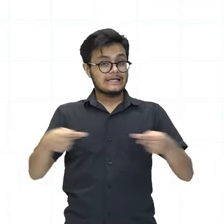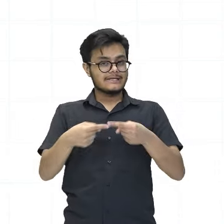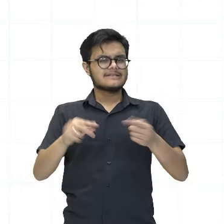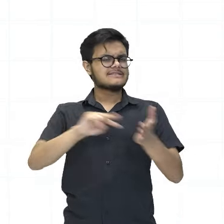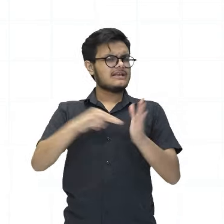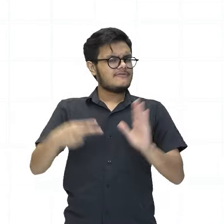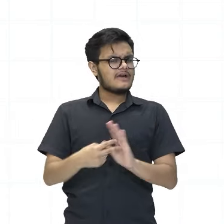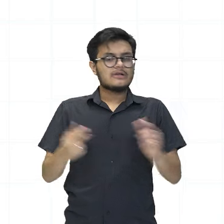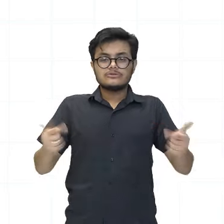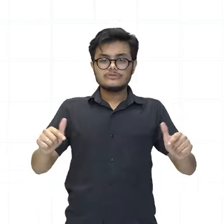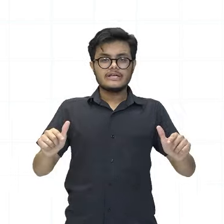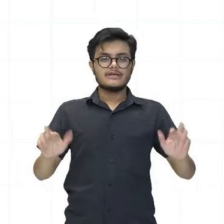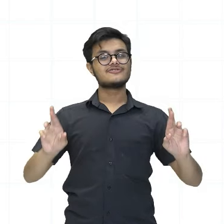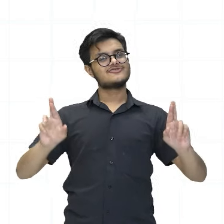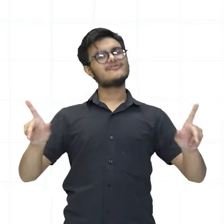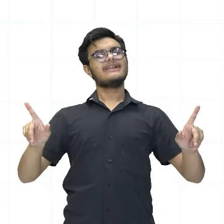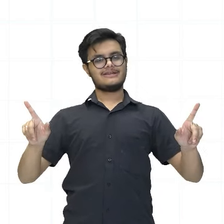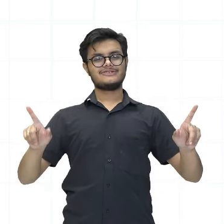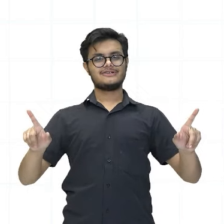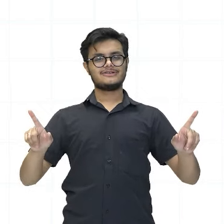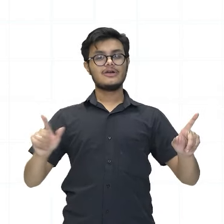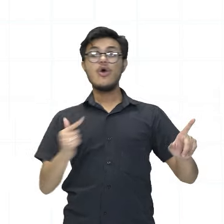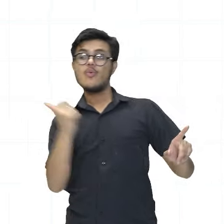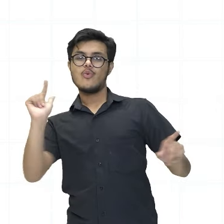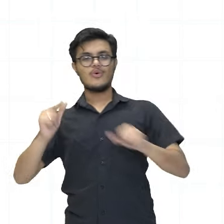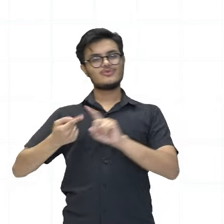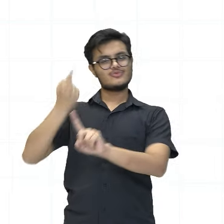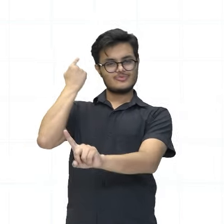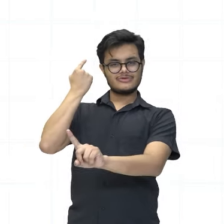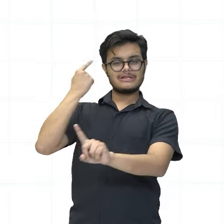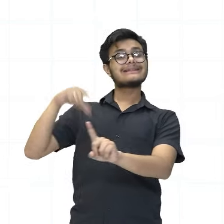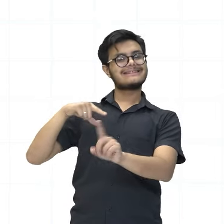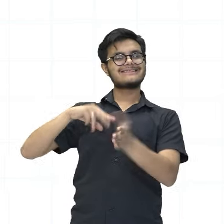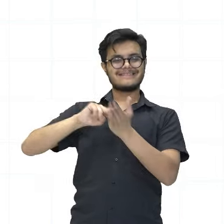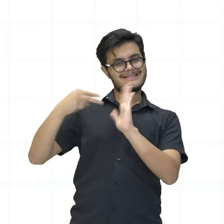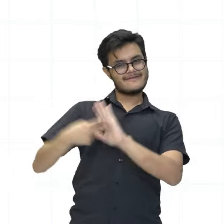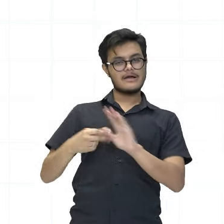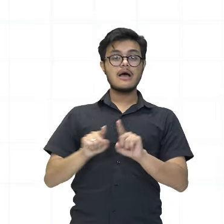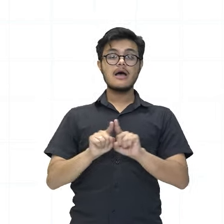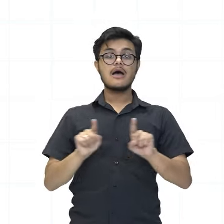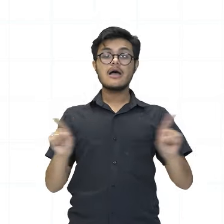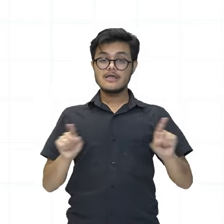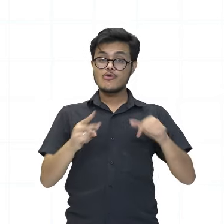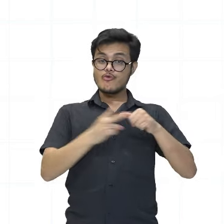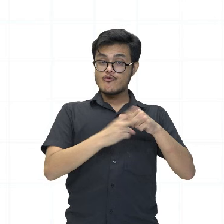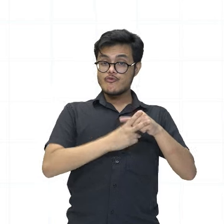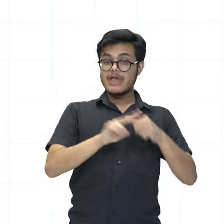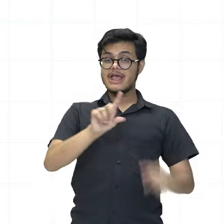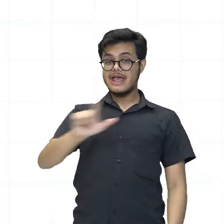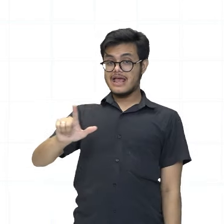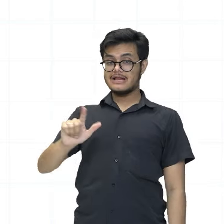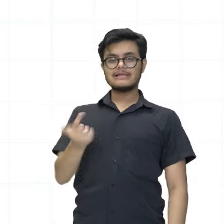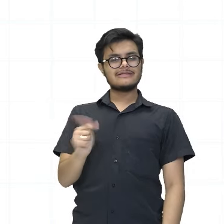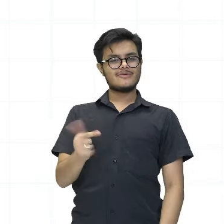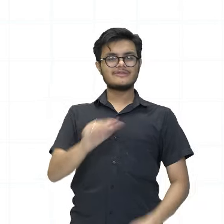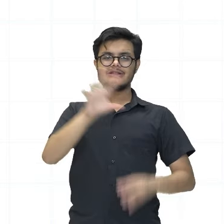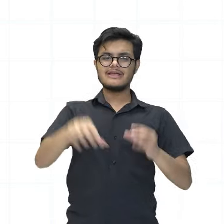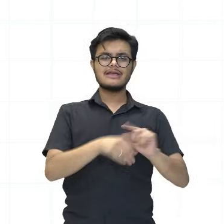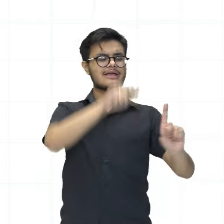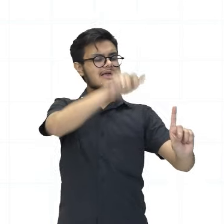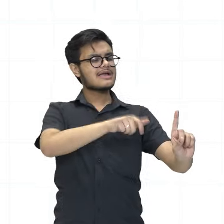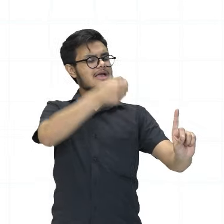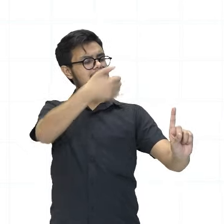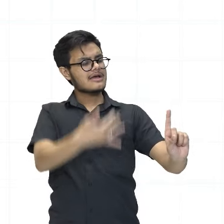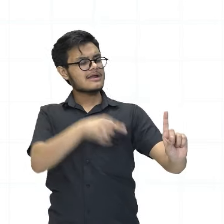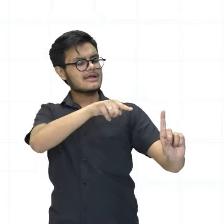olha só ele é diferente dos outros ele é não significativo não é e que apenas serve para ligar uma característica